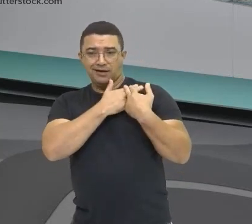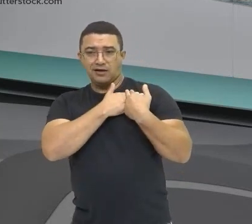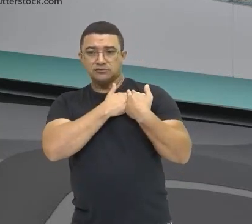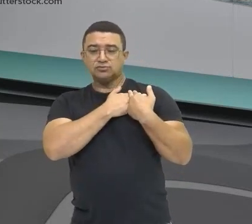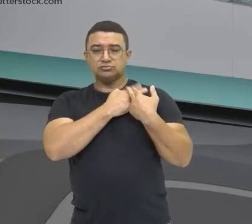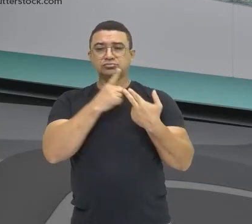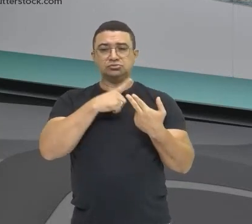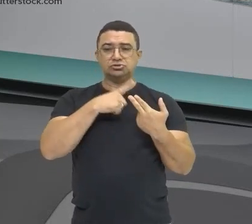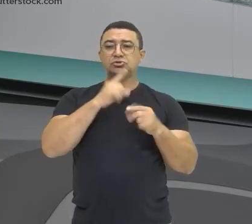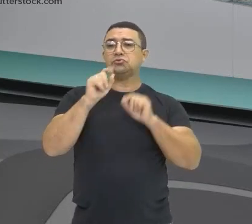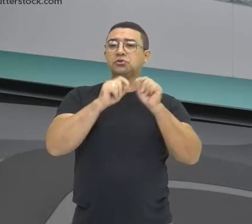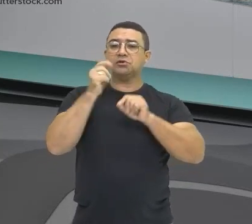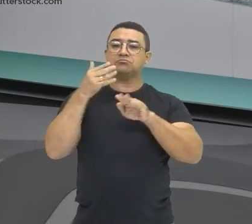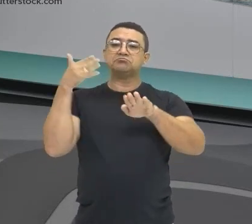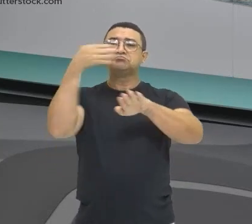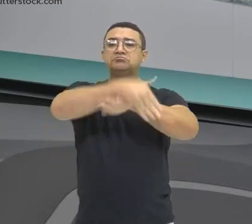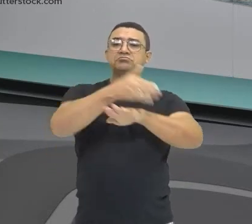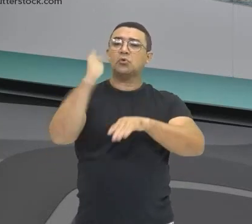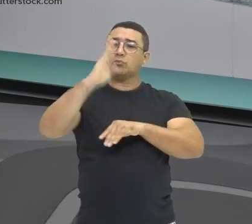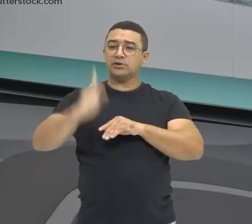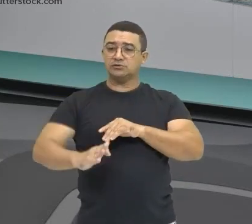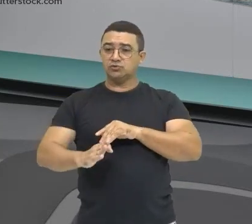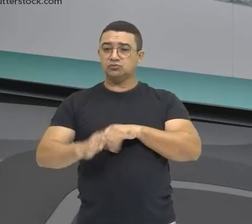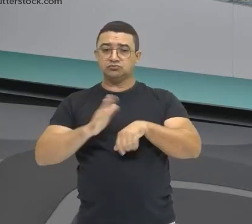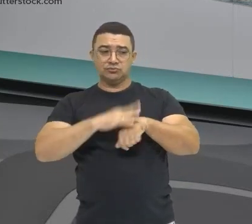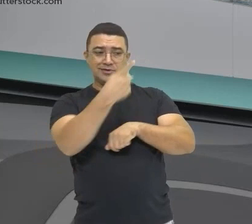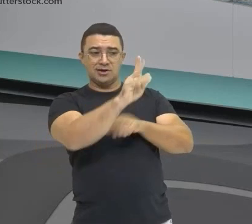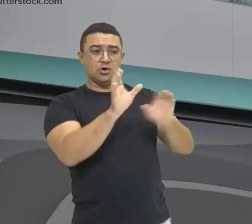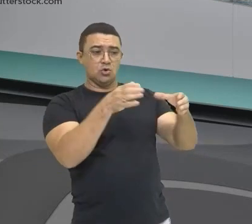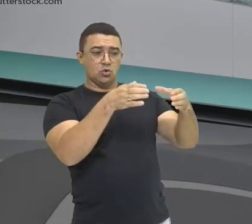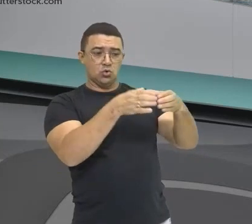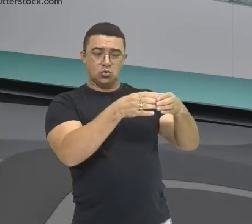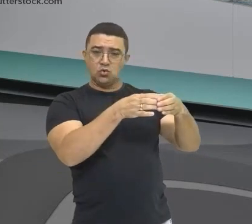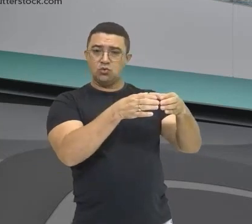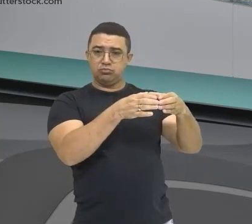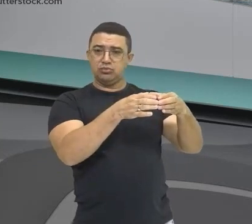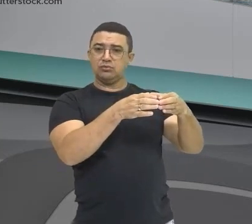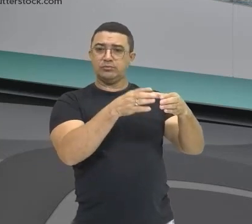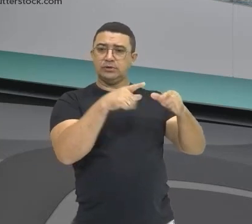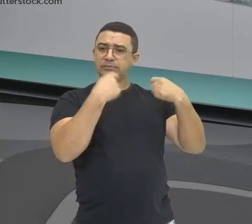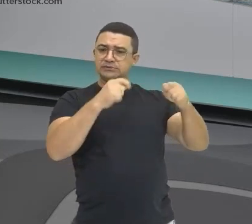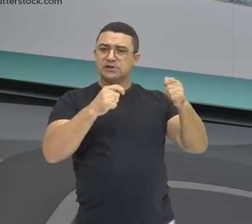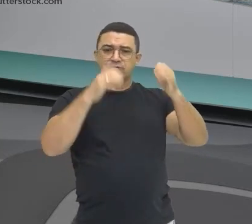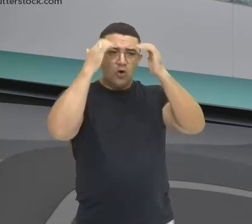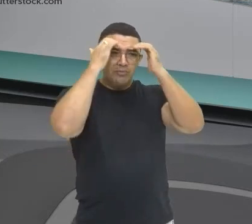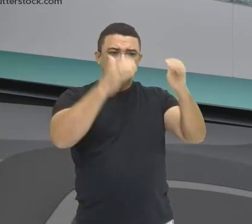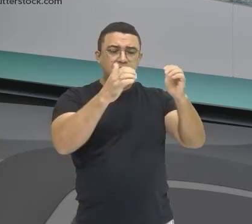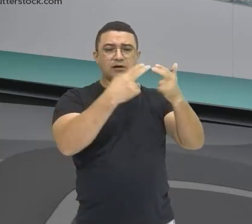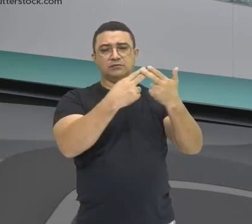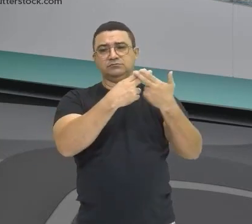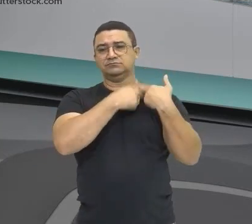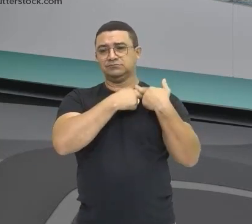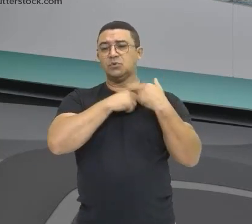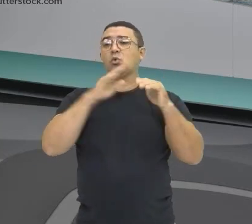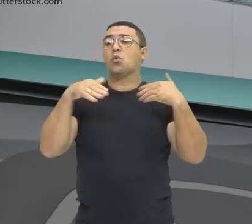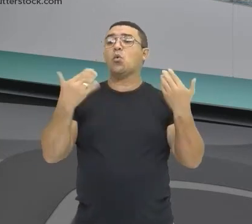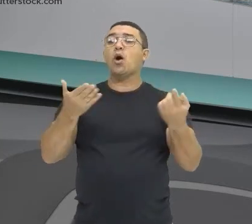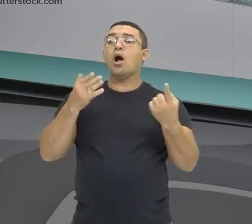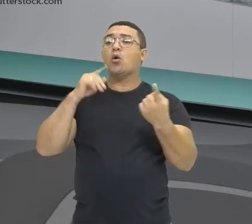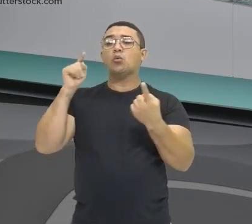essas missões e eles tinham tarefas, missões específicas para cumprir. Quais eram, então, essas